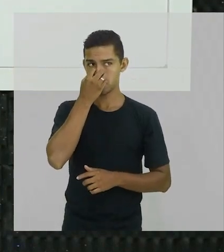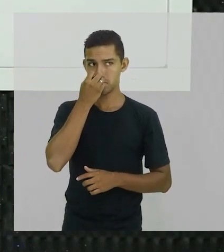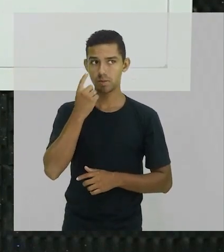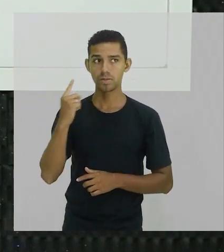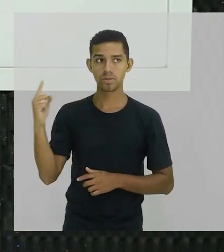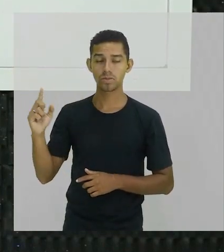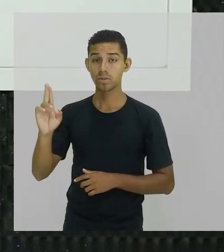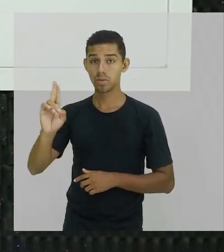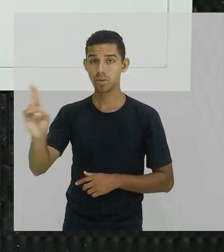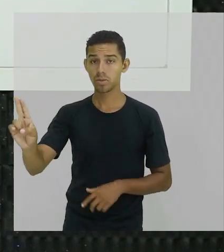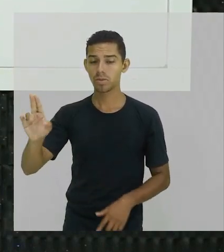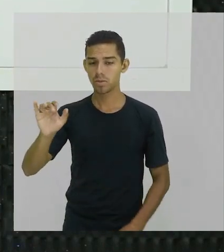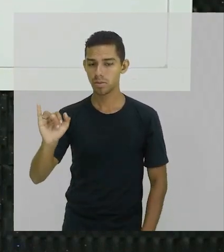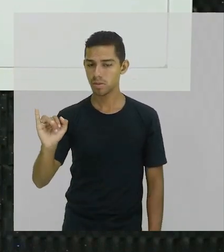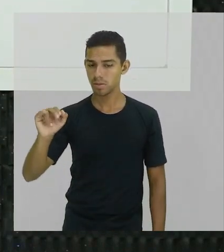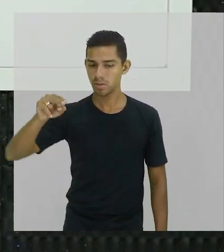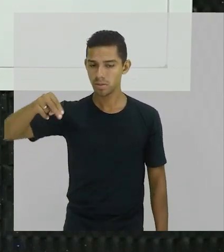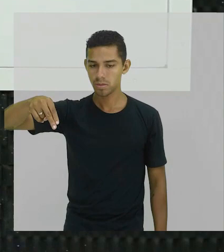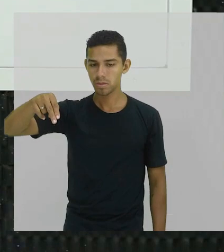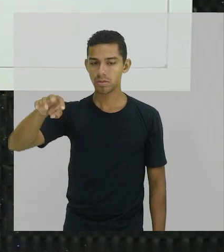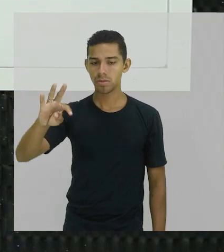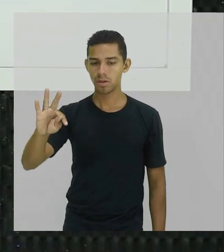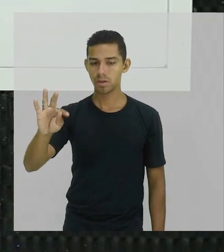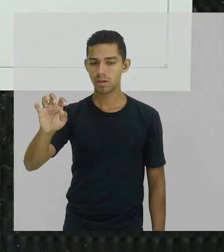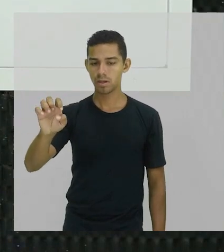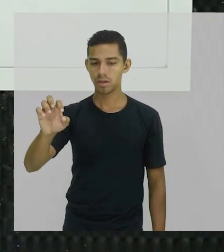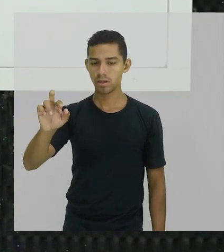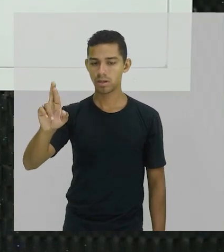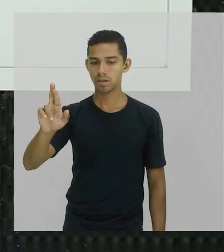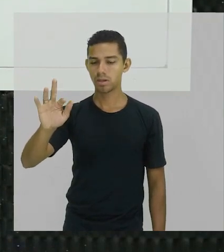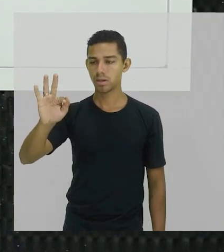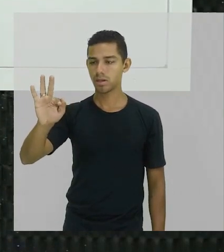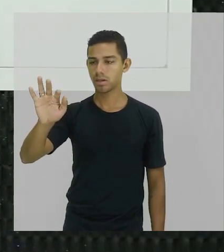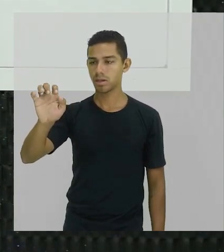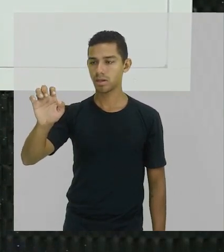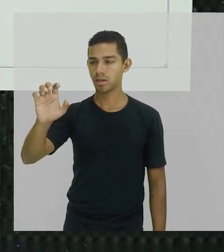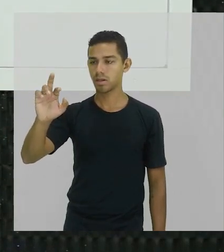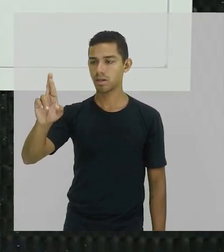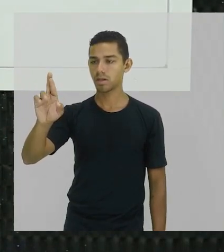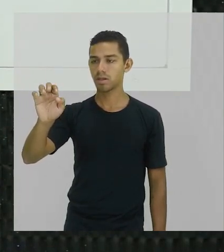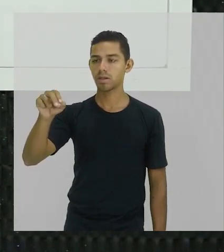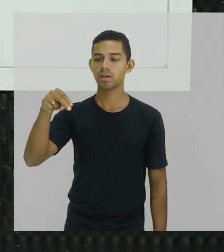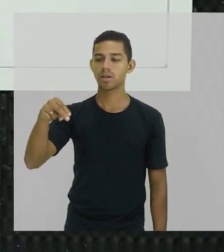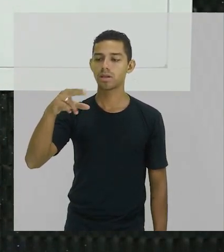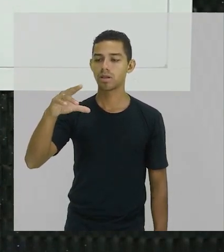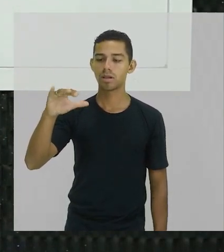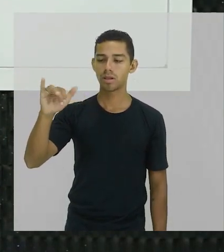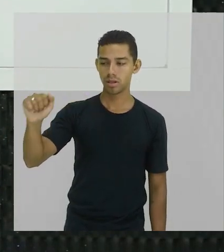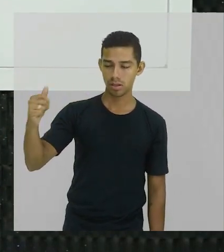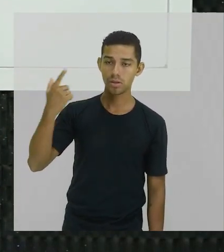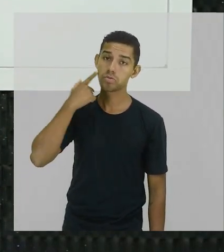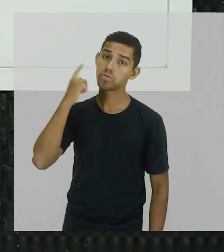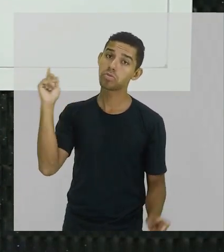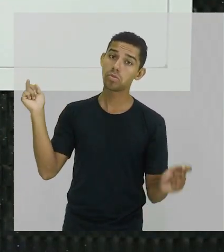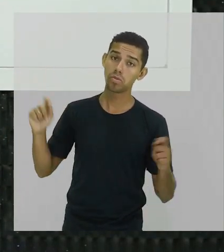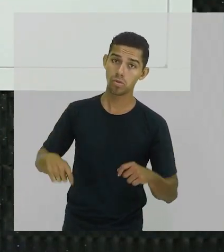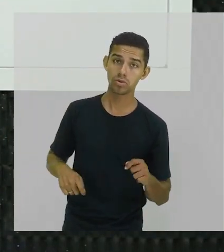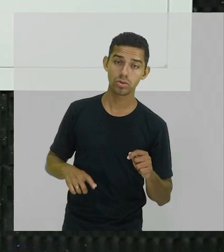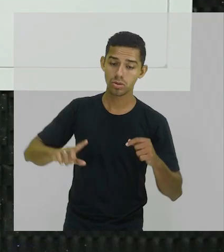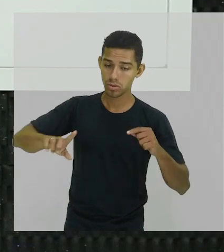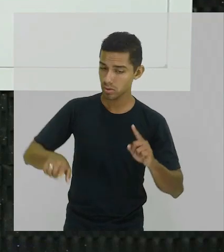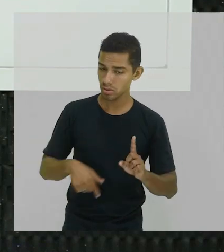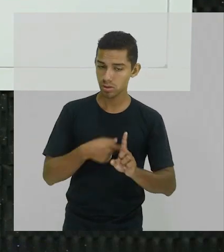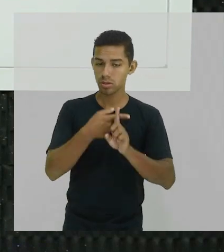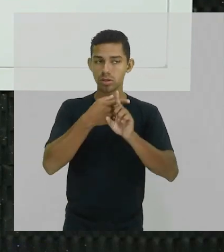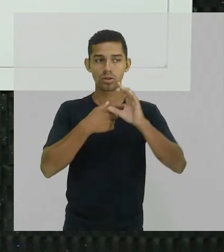pontos que nós chamamos de pontos de interferência. Essas interferências, elas podem ser construtivas